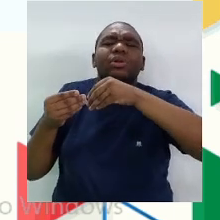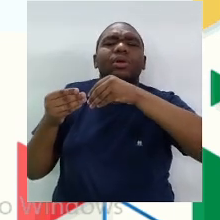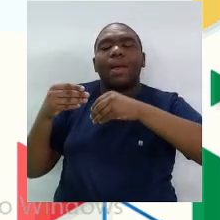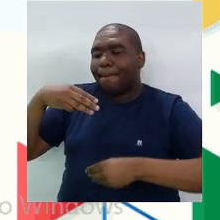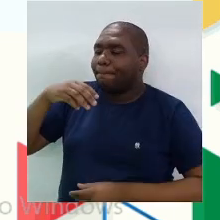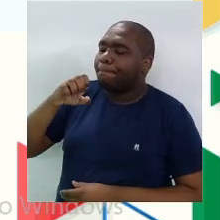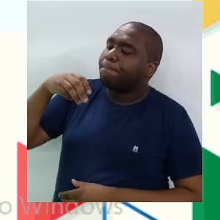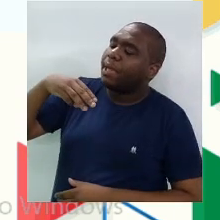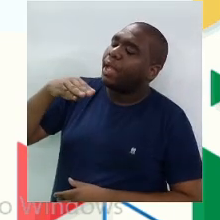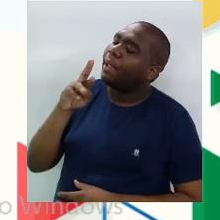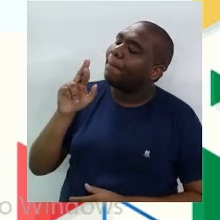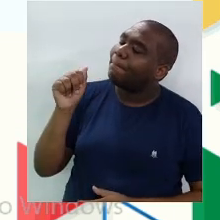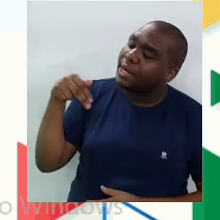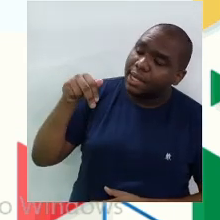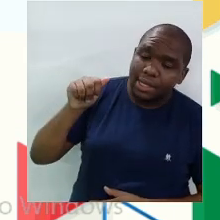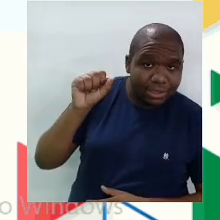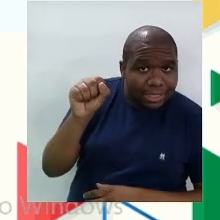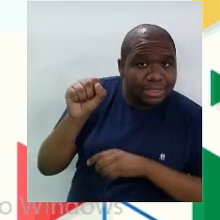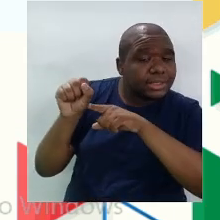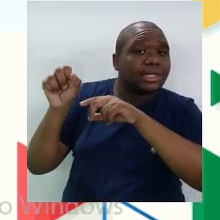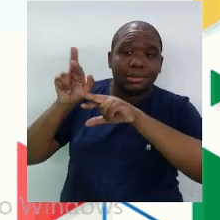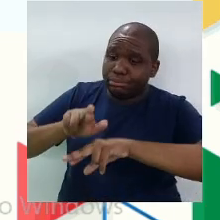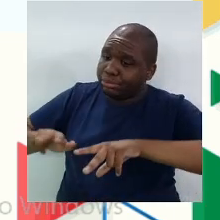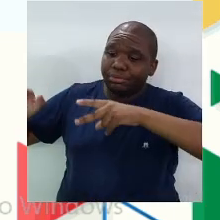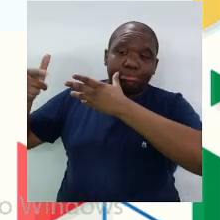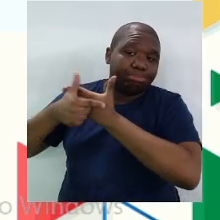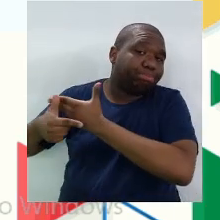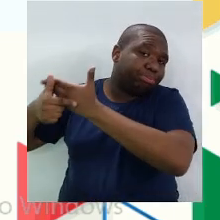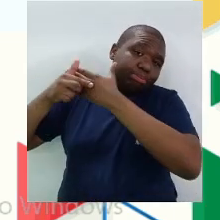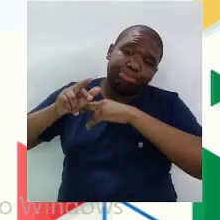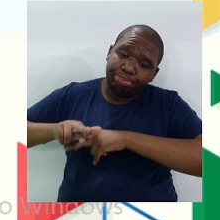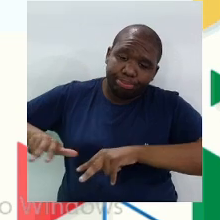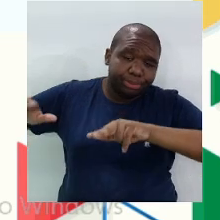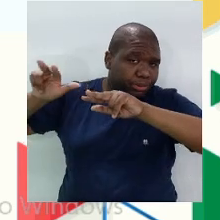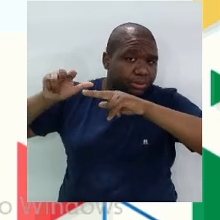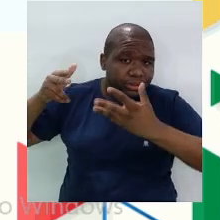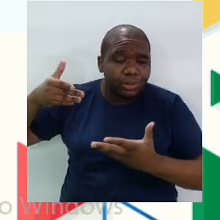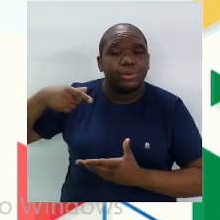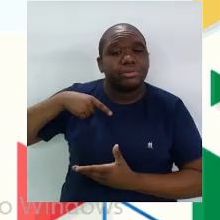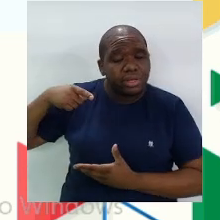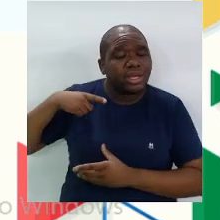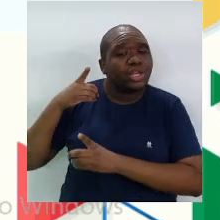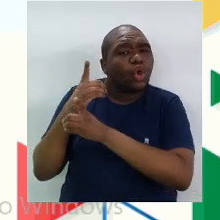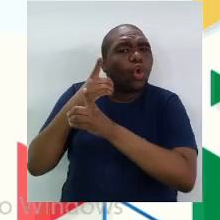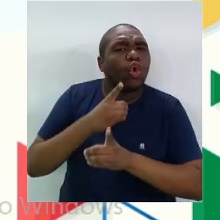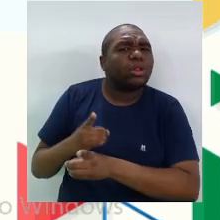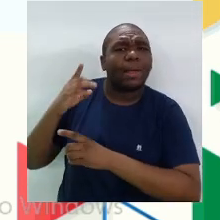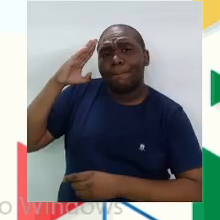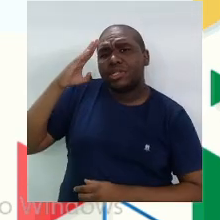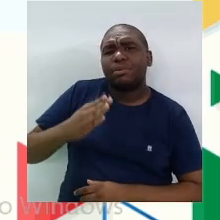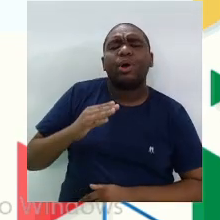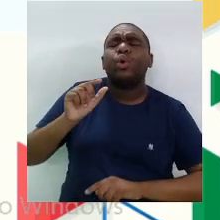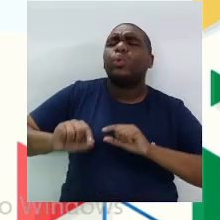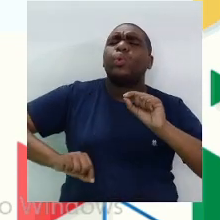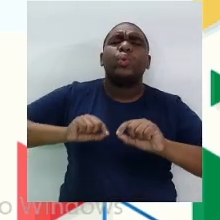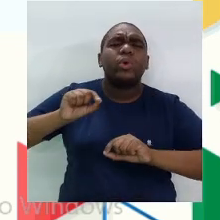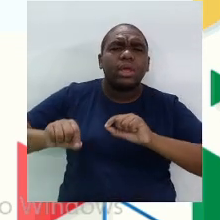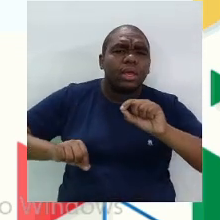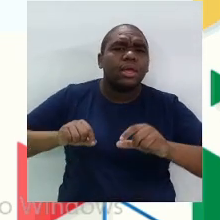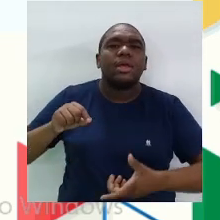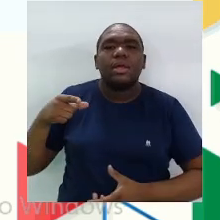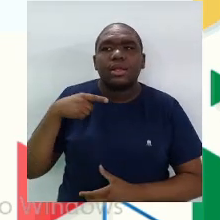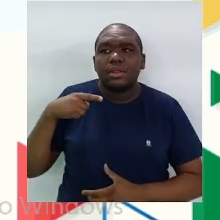apresentar as mais diversas funções. Entre as principais organelas encontradas, podemos citar aí o